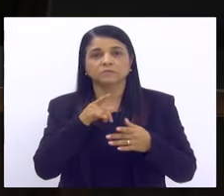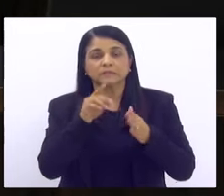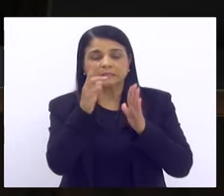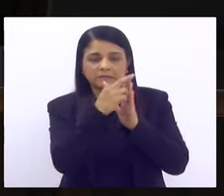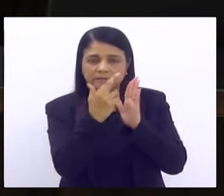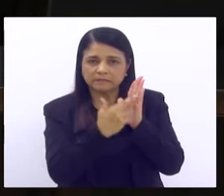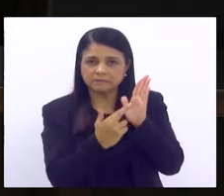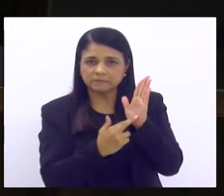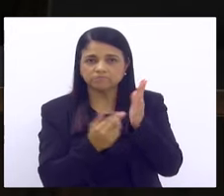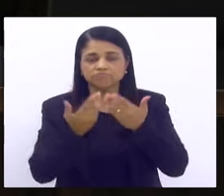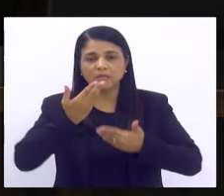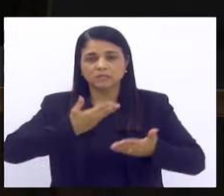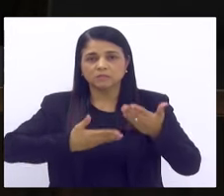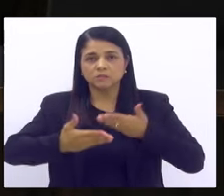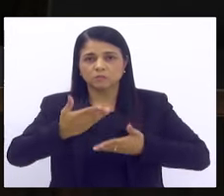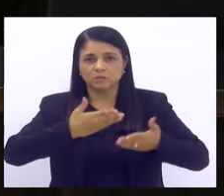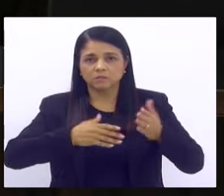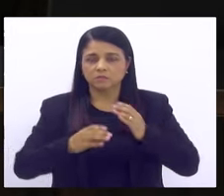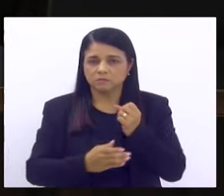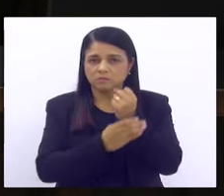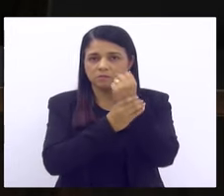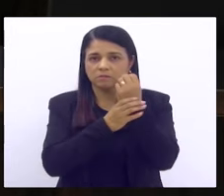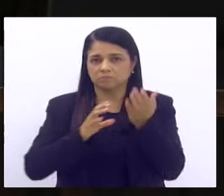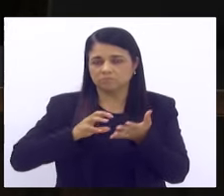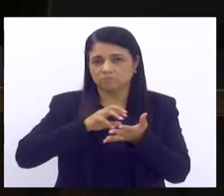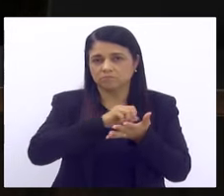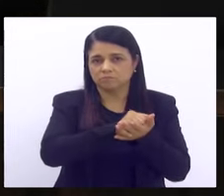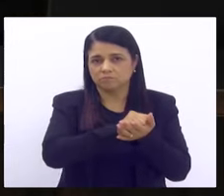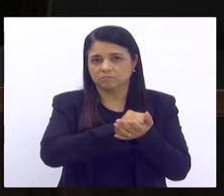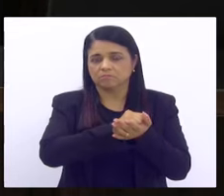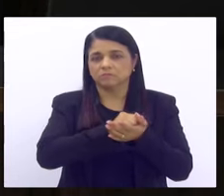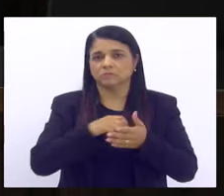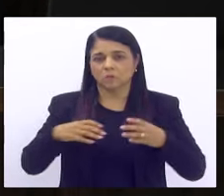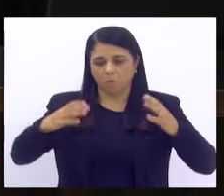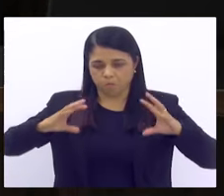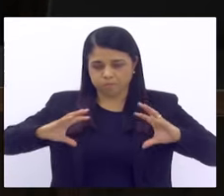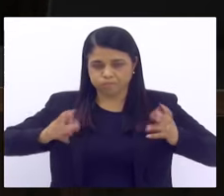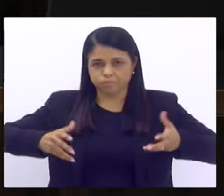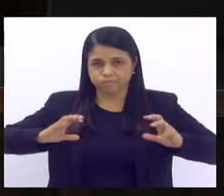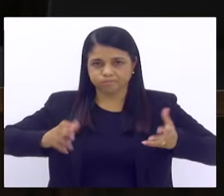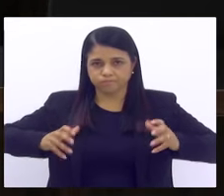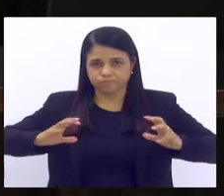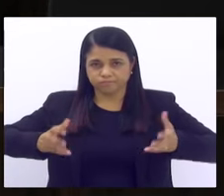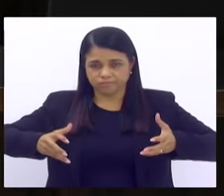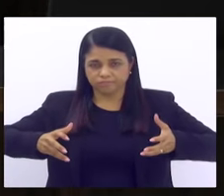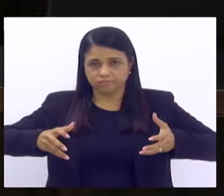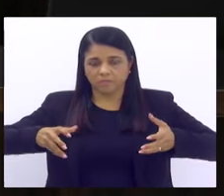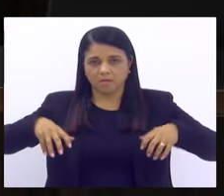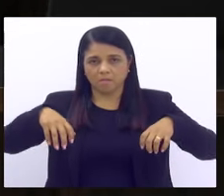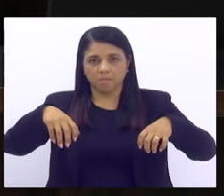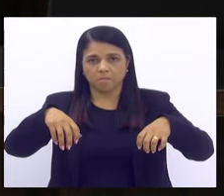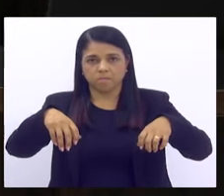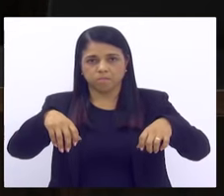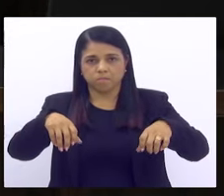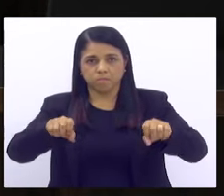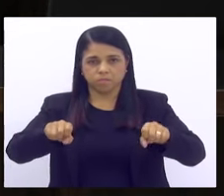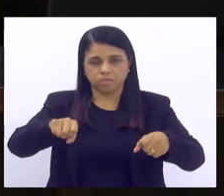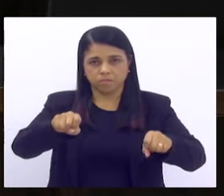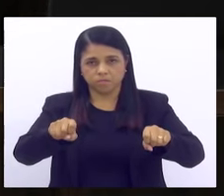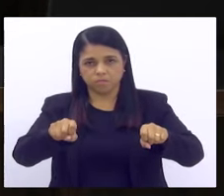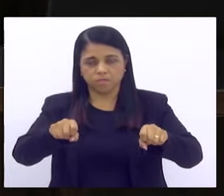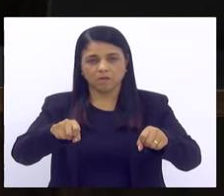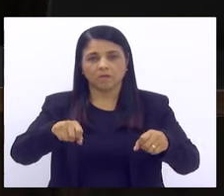critérios para circulação, segurança e registro de quadriciclos, veículos de todo, de todo terreno,